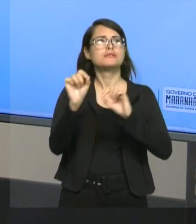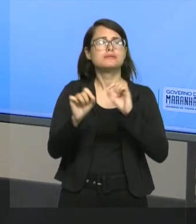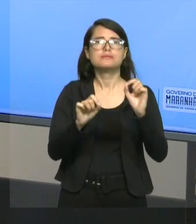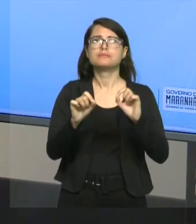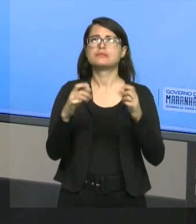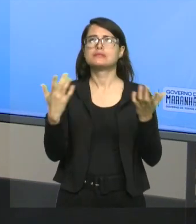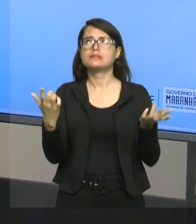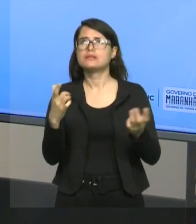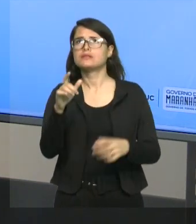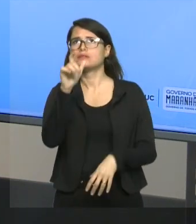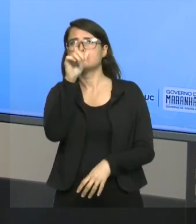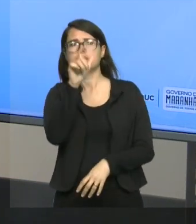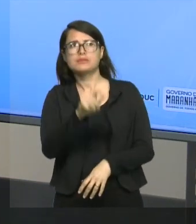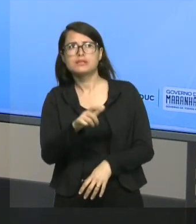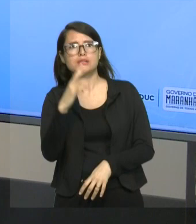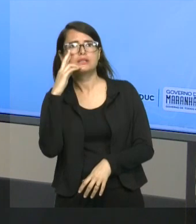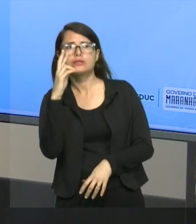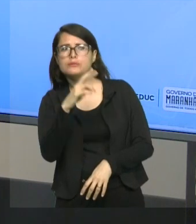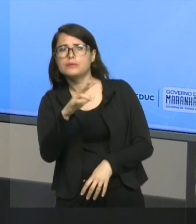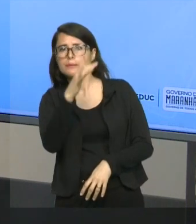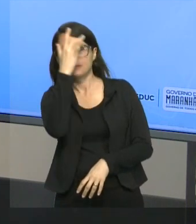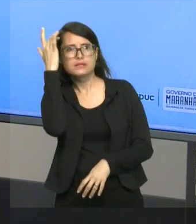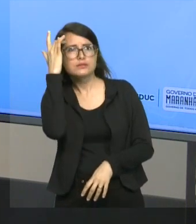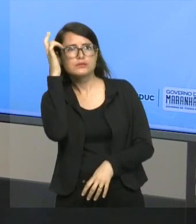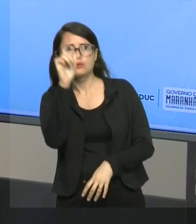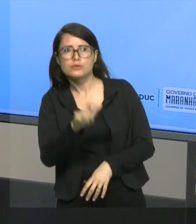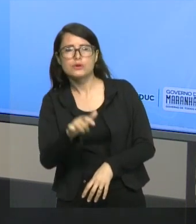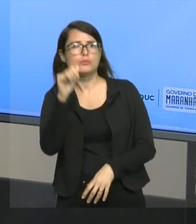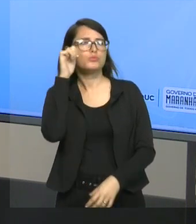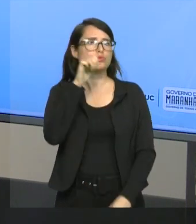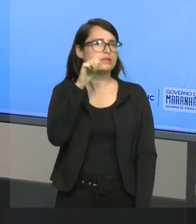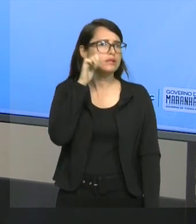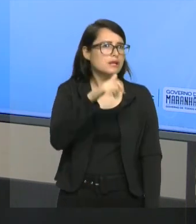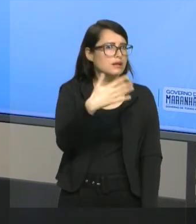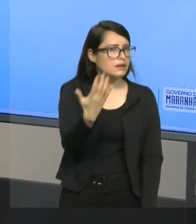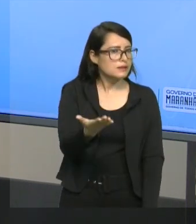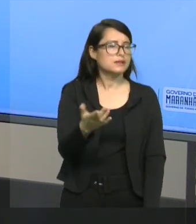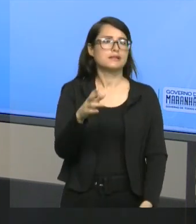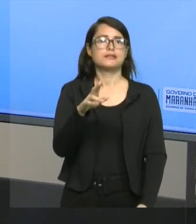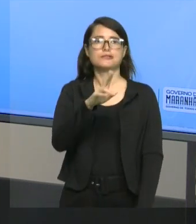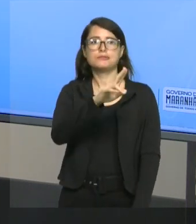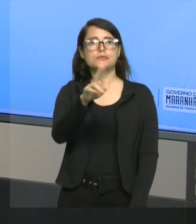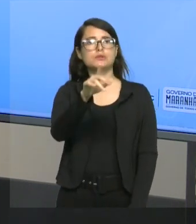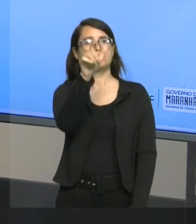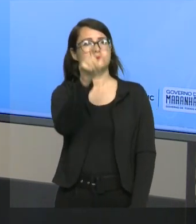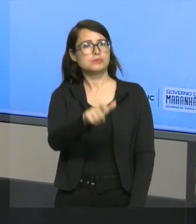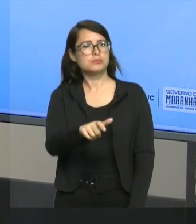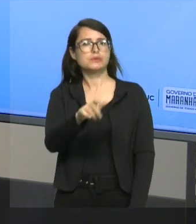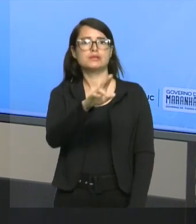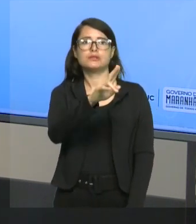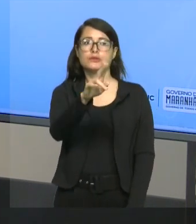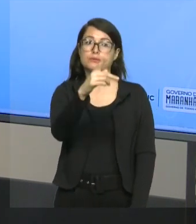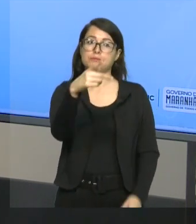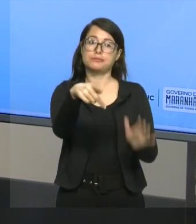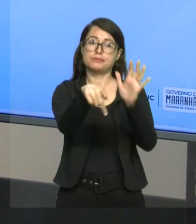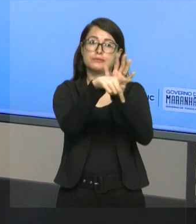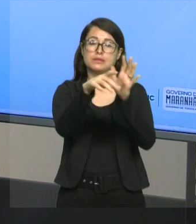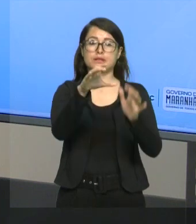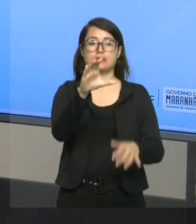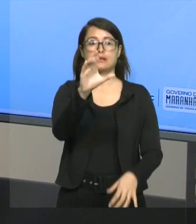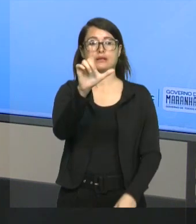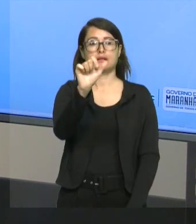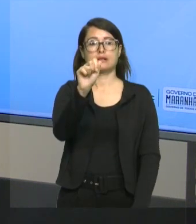está vendo uma pessoa, você está vendo uma mulher. E você pode me nomear pelo meu nome,